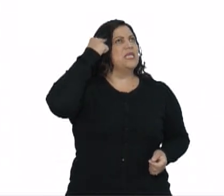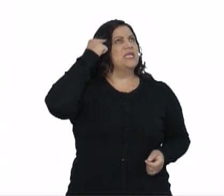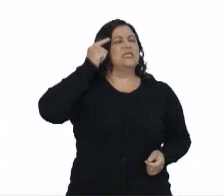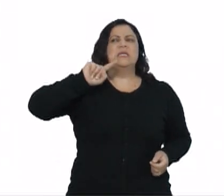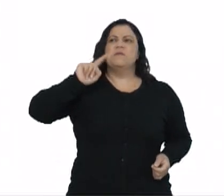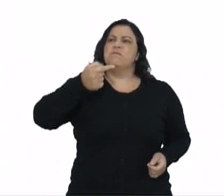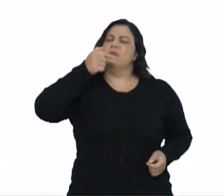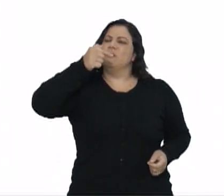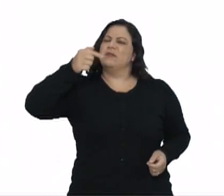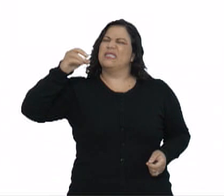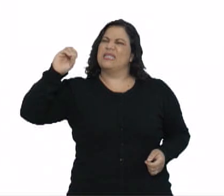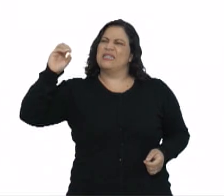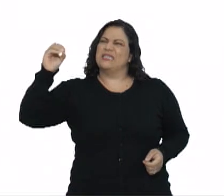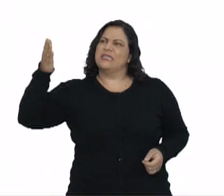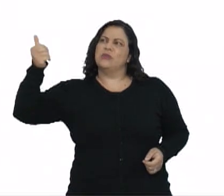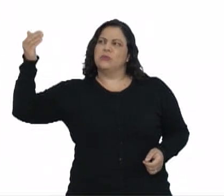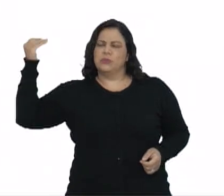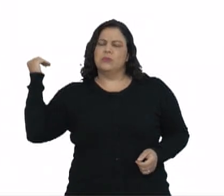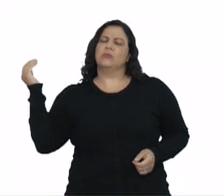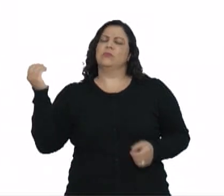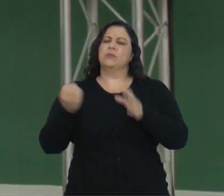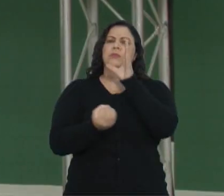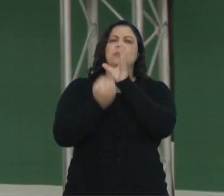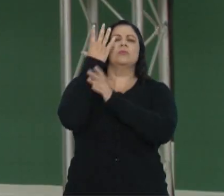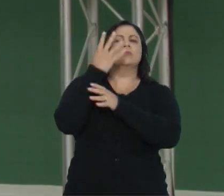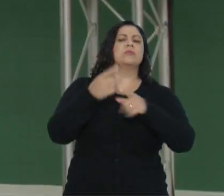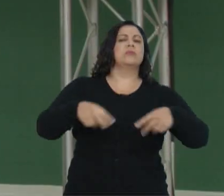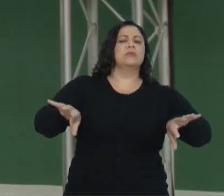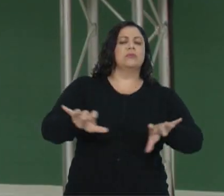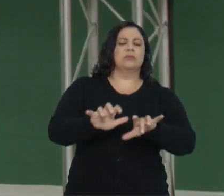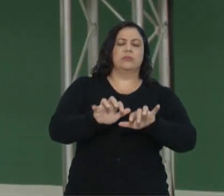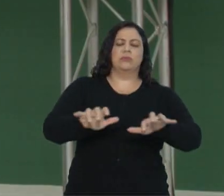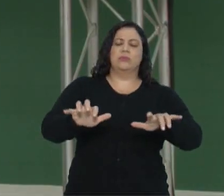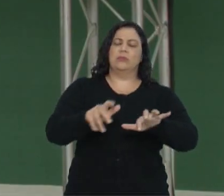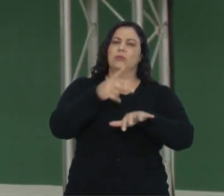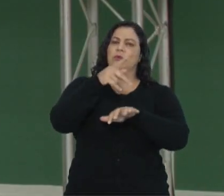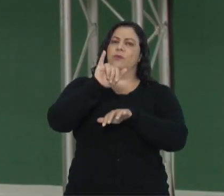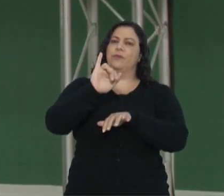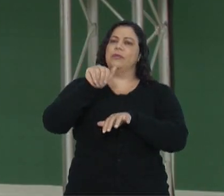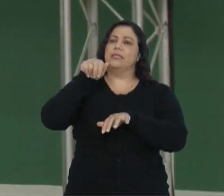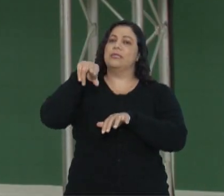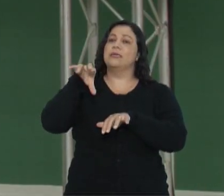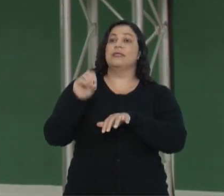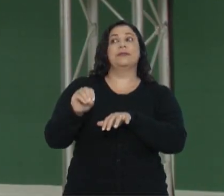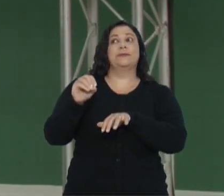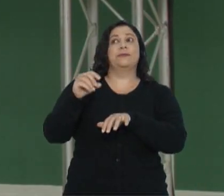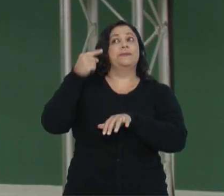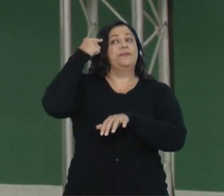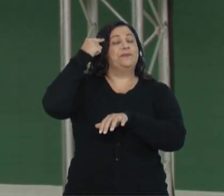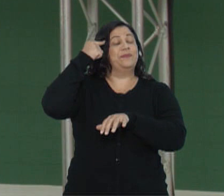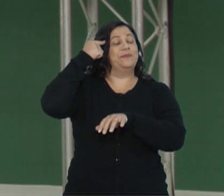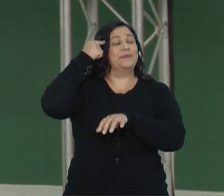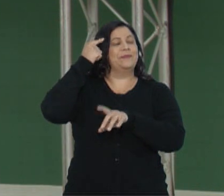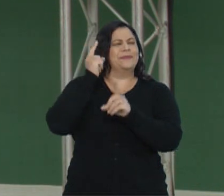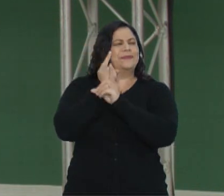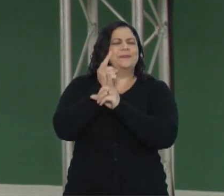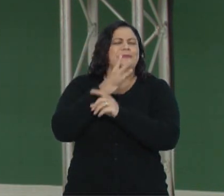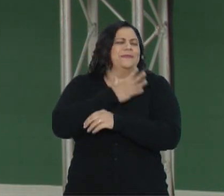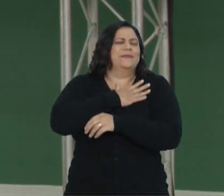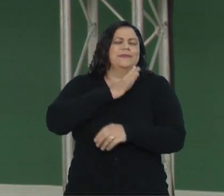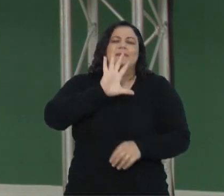foi inventado o piano em 1700 e pouco, e imagine se ele tivesse descoberto o piano antes, ele ia ficar louco, adorar os pedais,